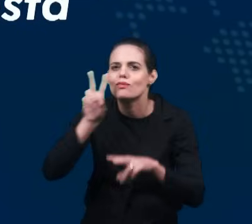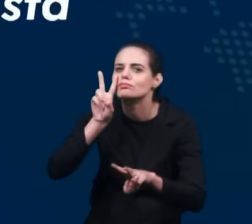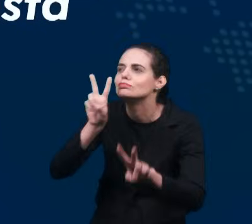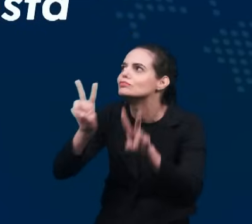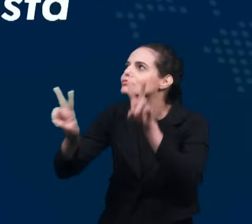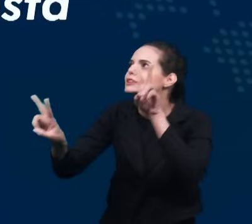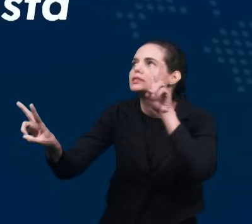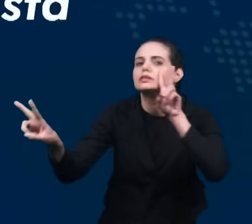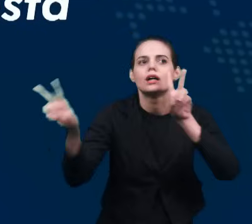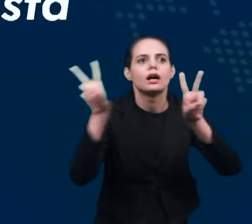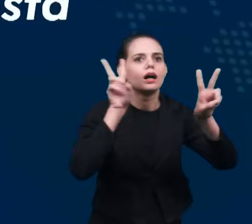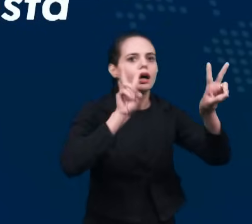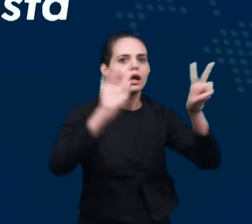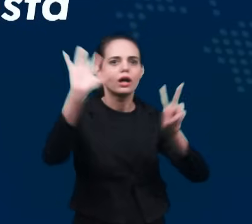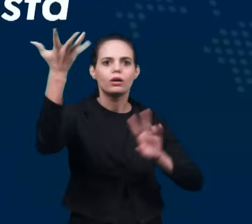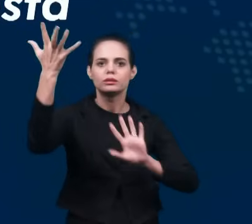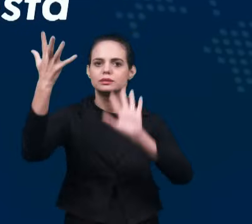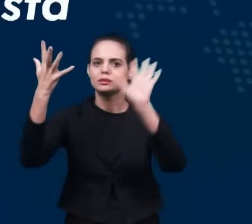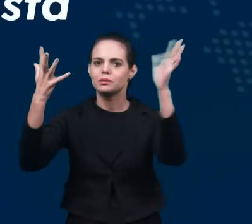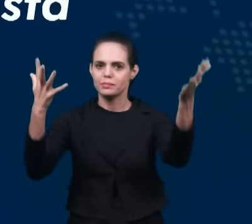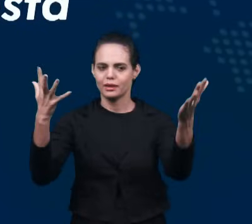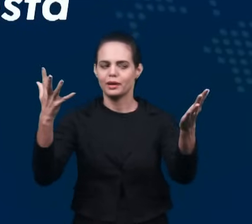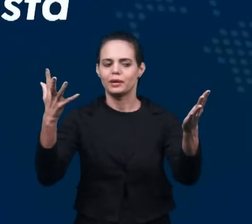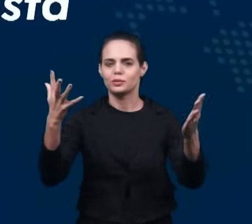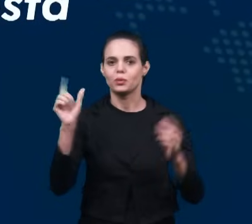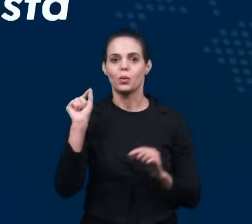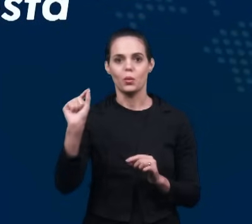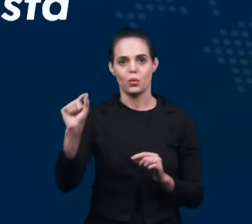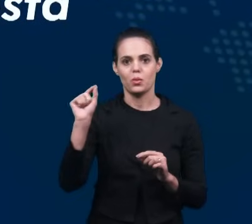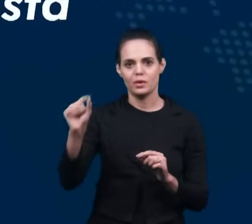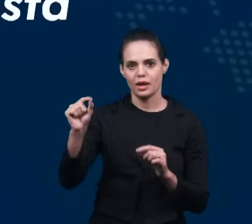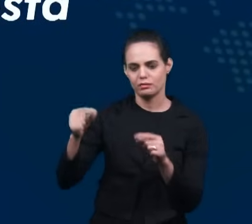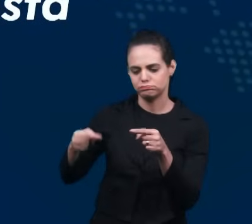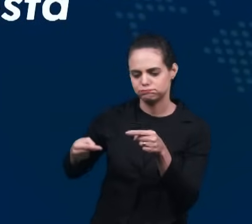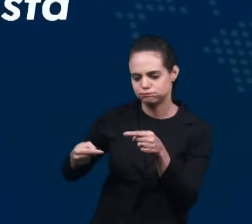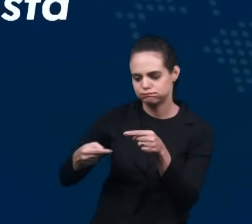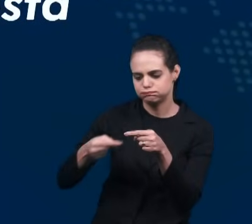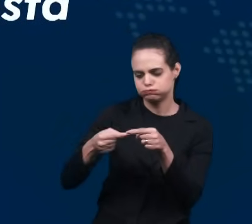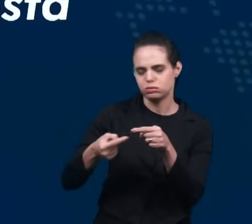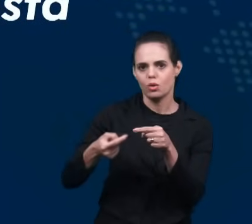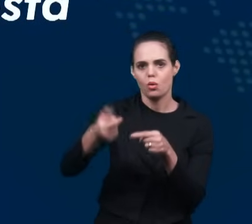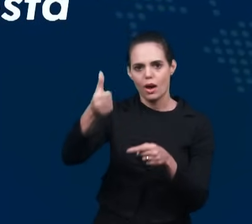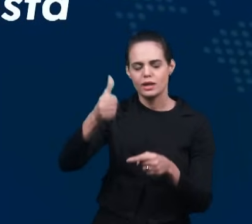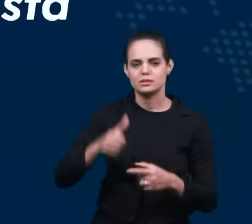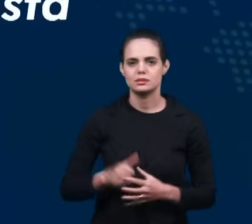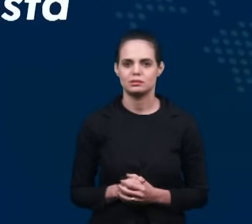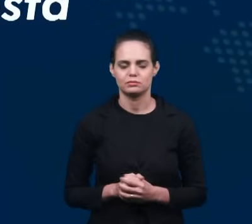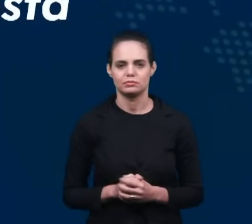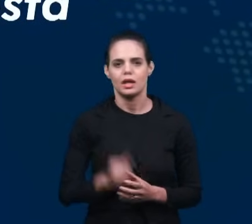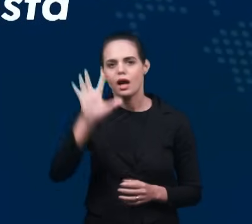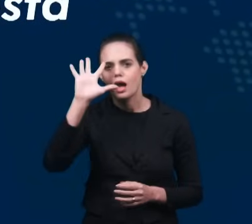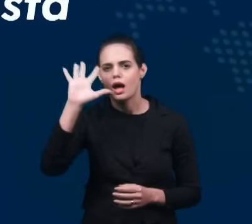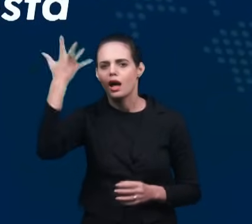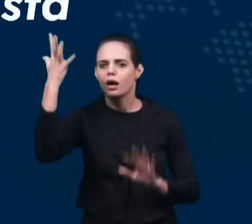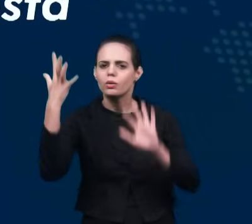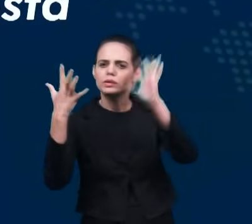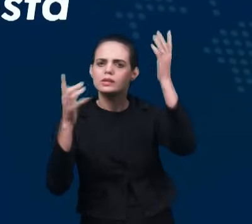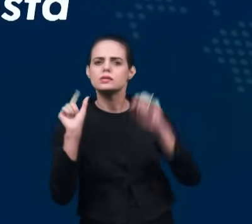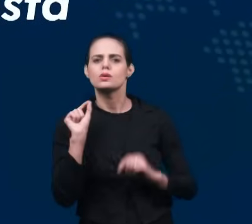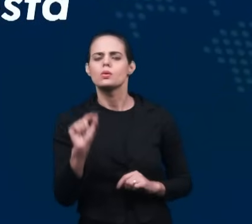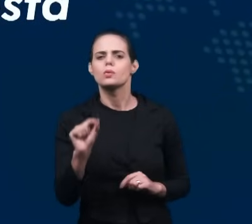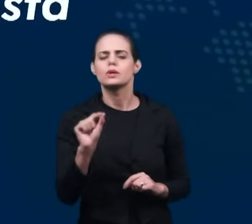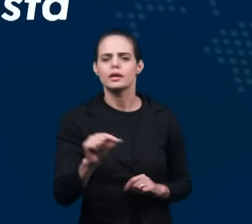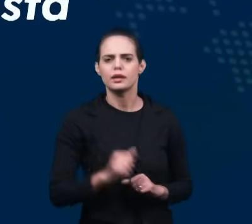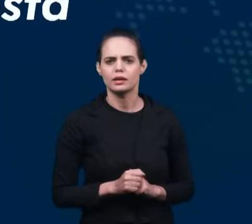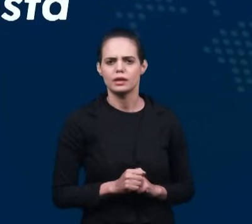Sabei. Então, na verdade, o que aconteceu? Israel foi para, virou o quê? Não, ganhou uma terra, perdeu.